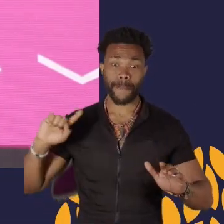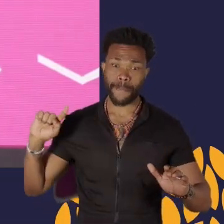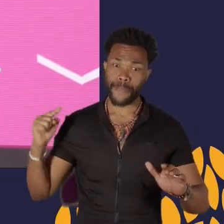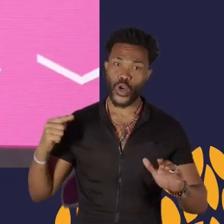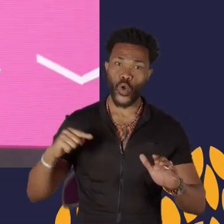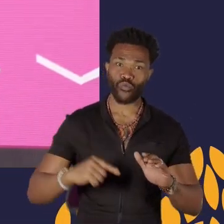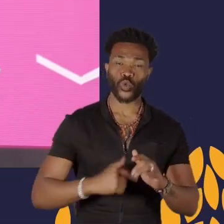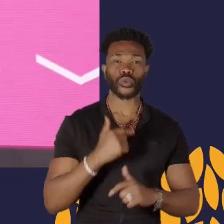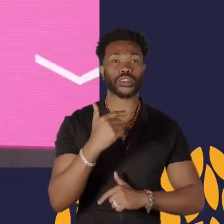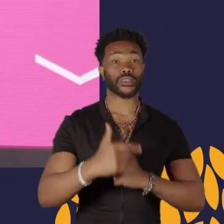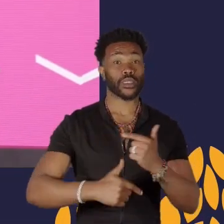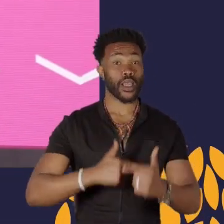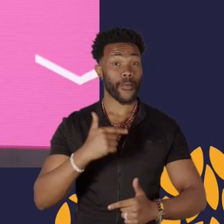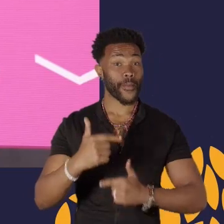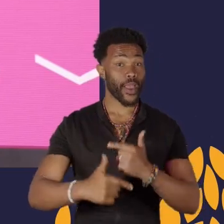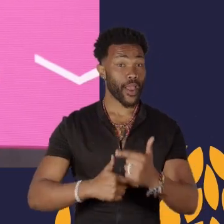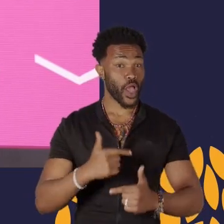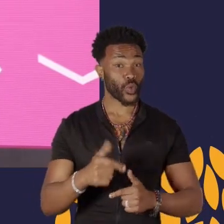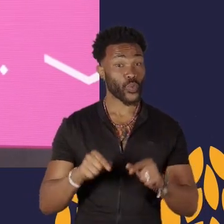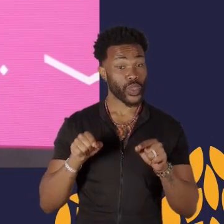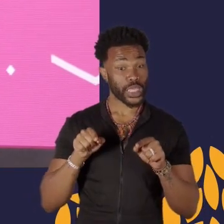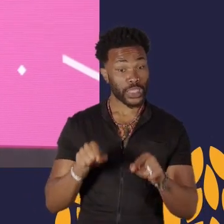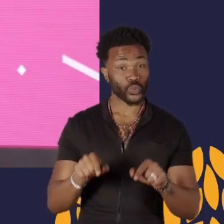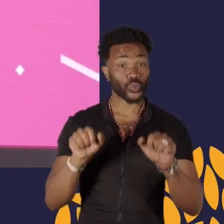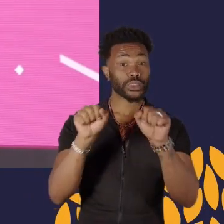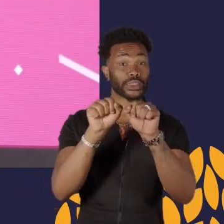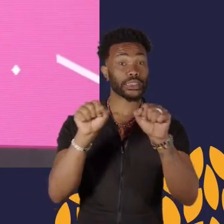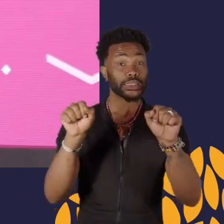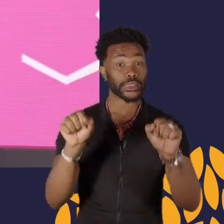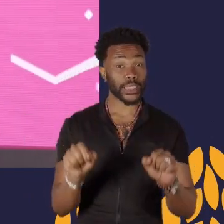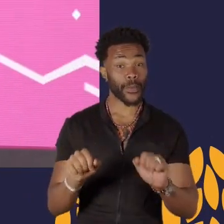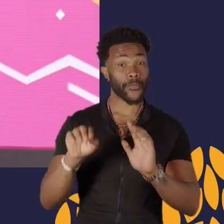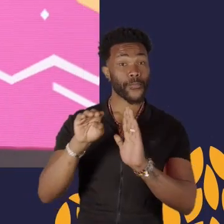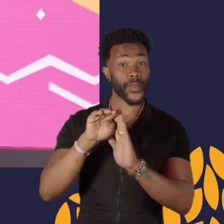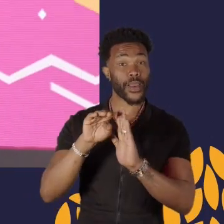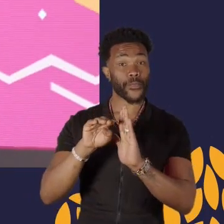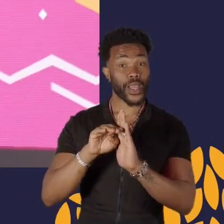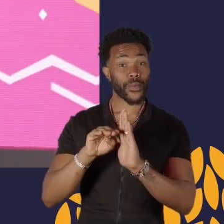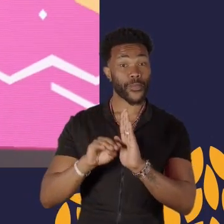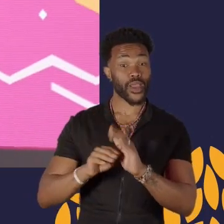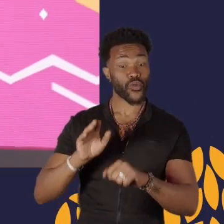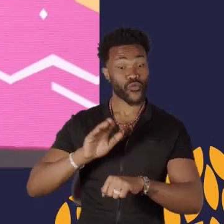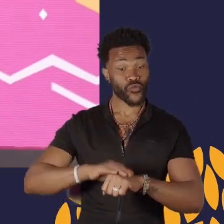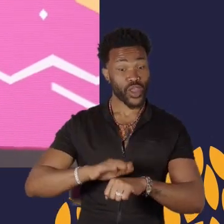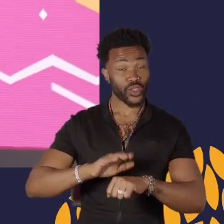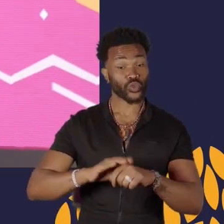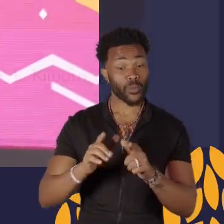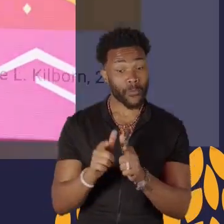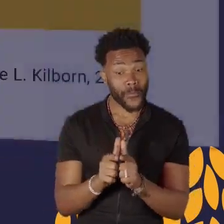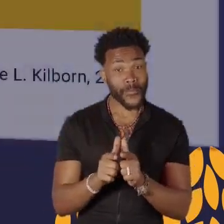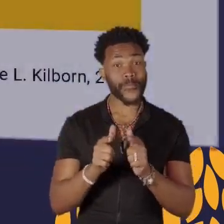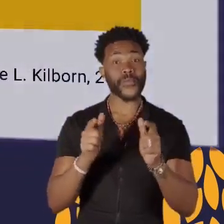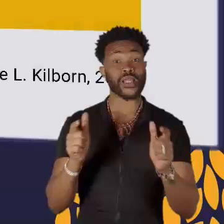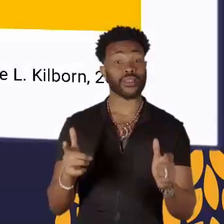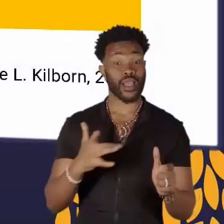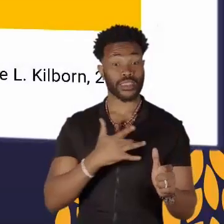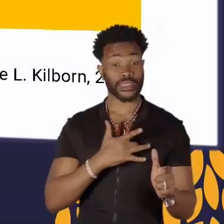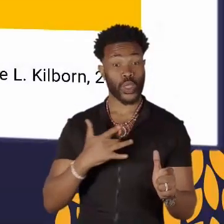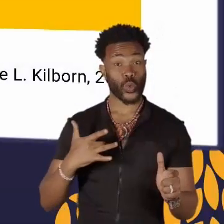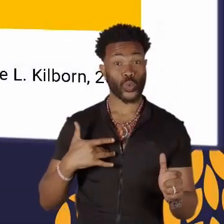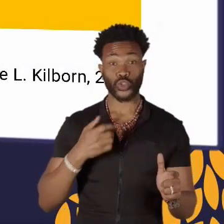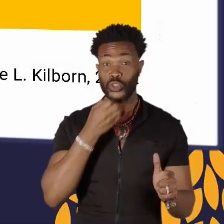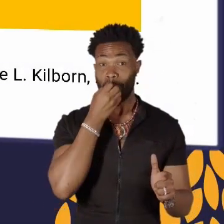de operacionalizar, que é isso. Os sistemas regulatórios devem ser projetados para maximizar a saúde e o